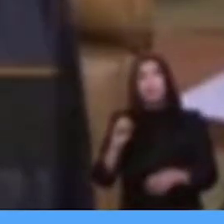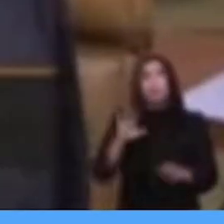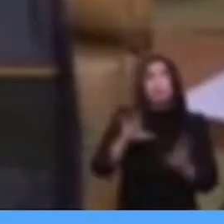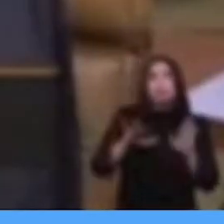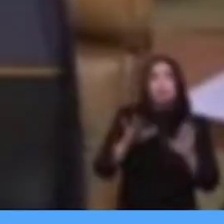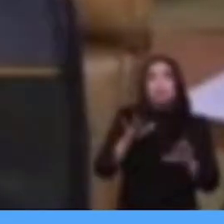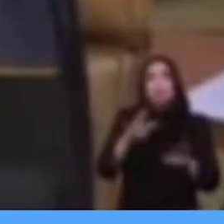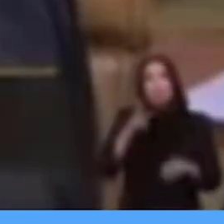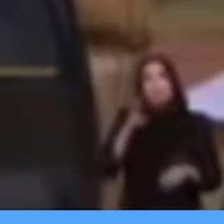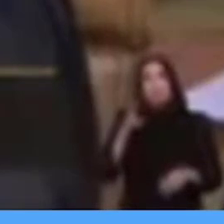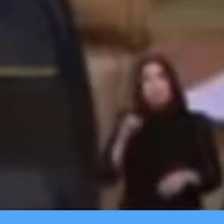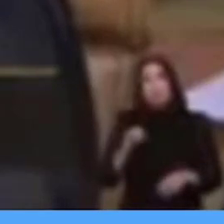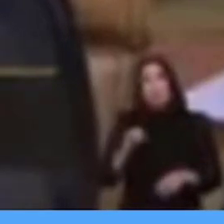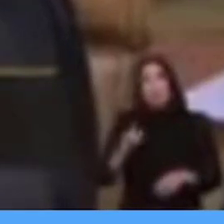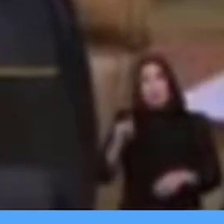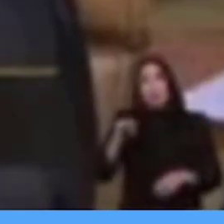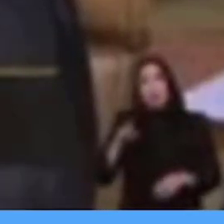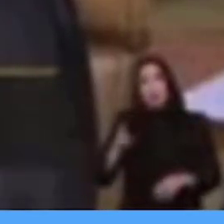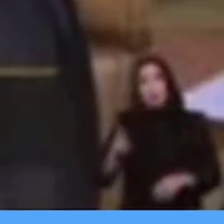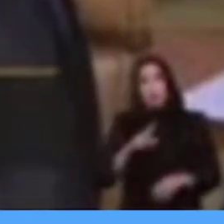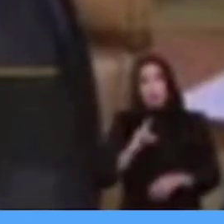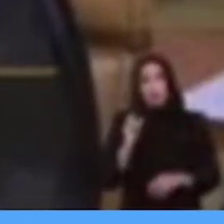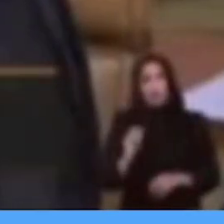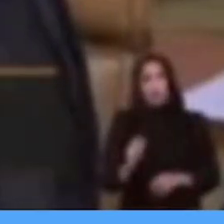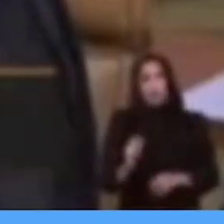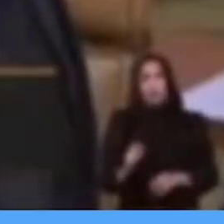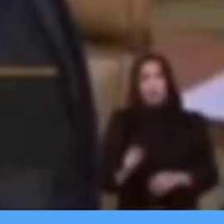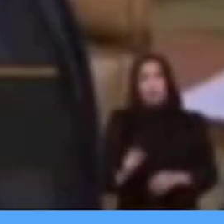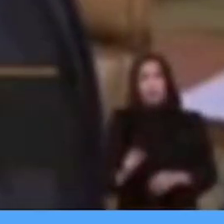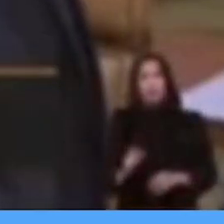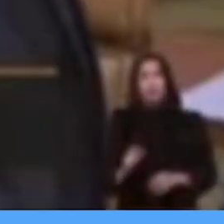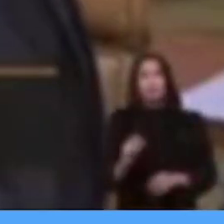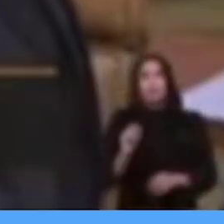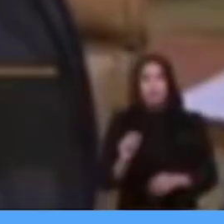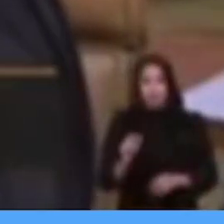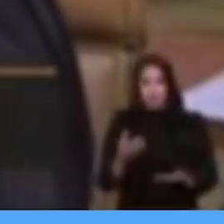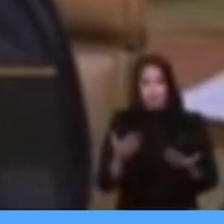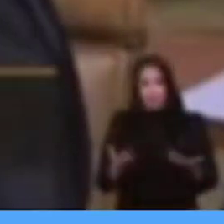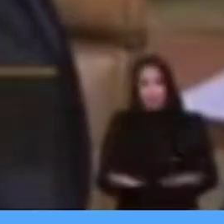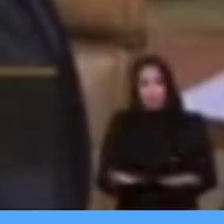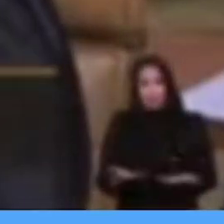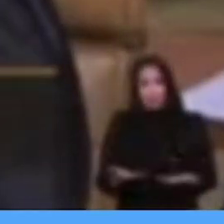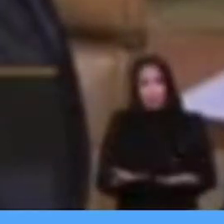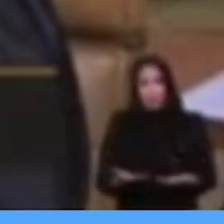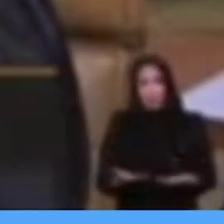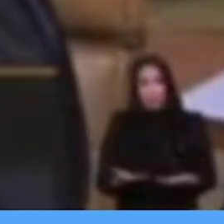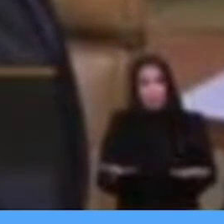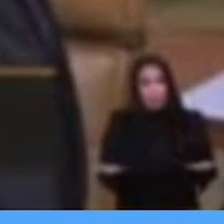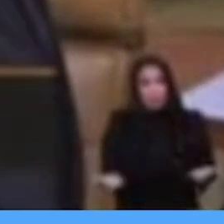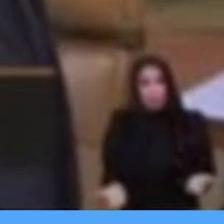Veja, delegacias da própria capital. Olha, isso vira uma roleta russa.